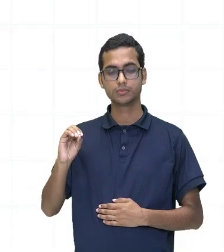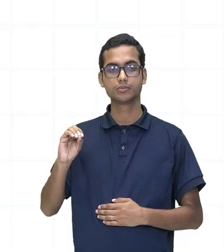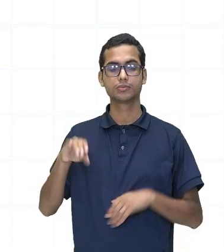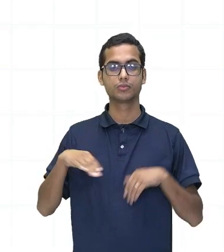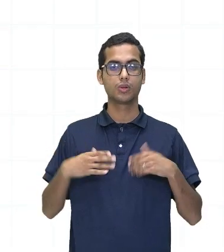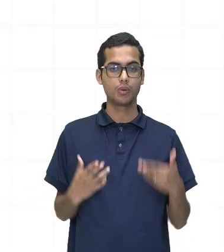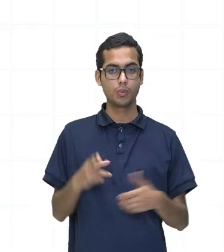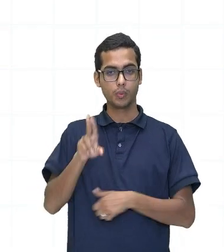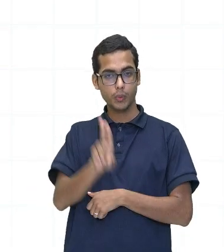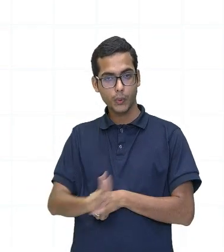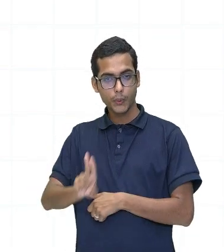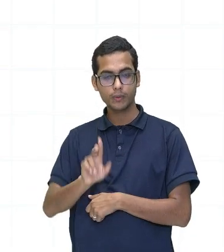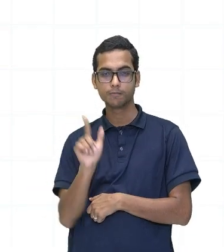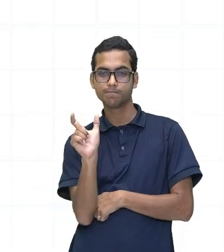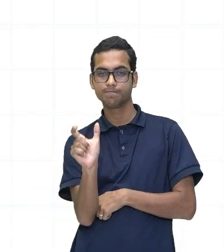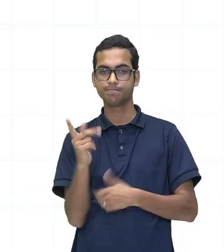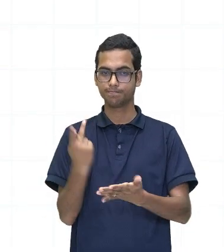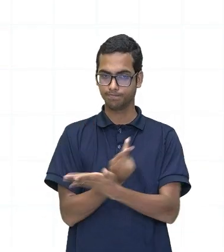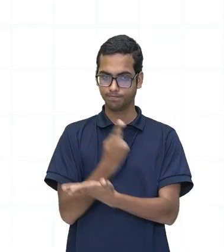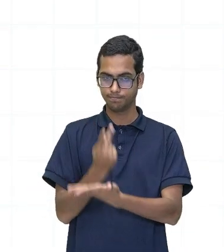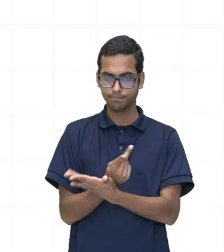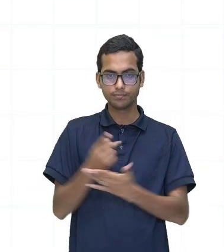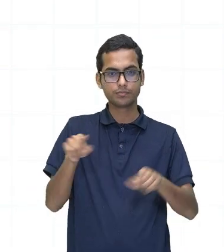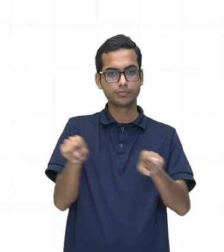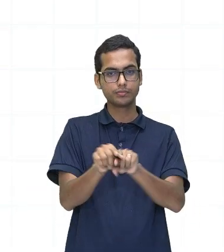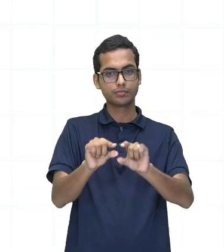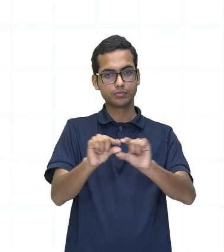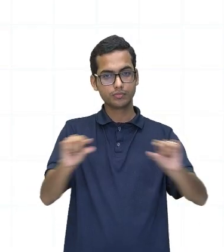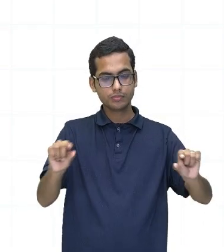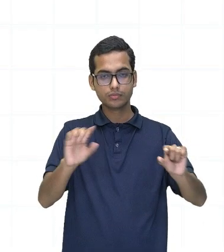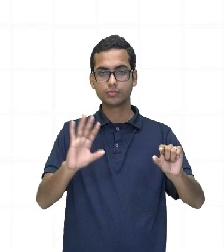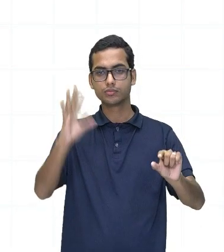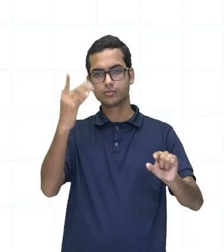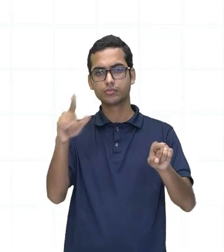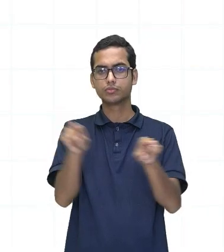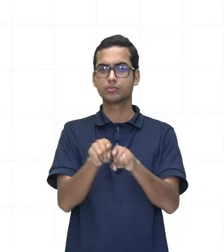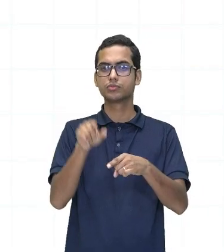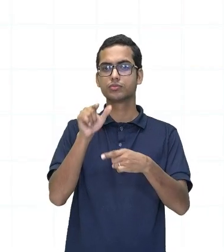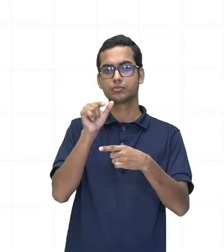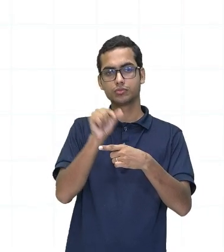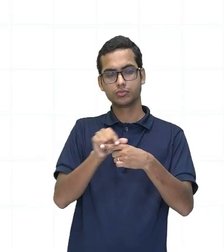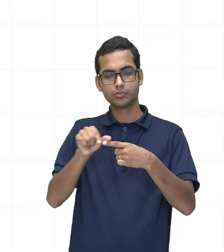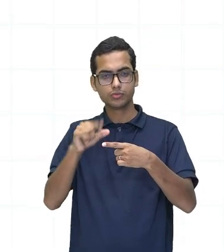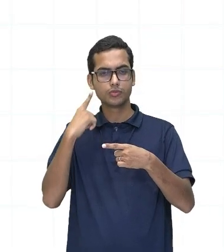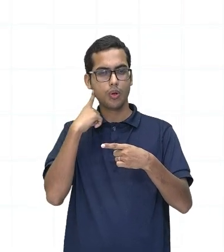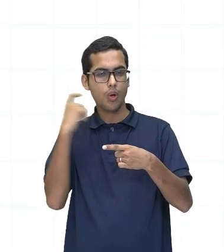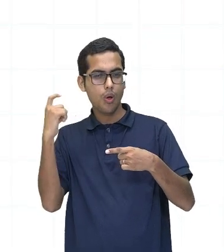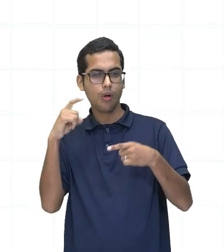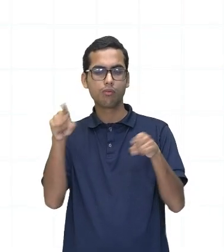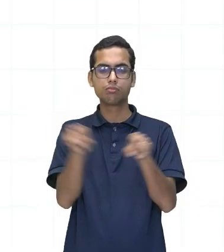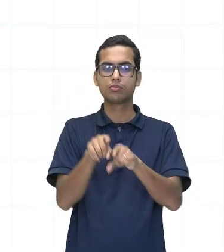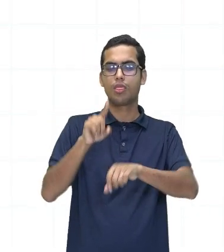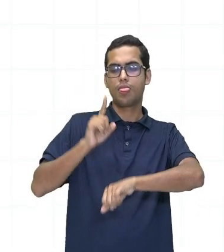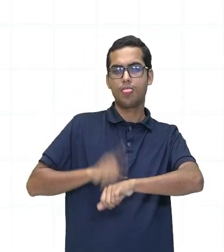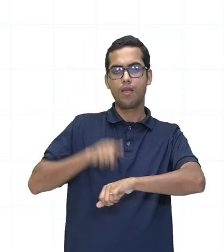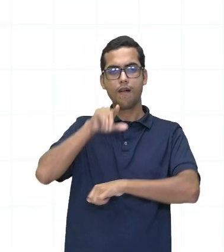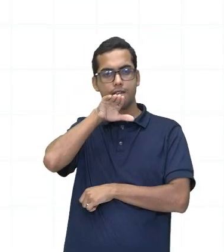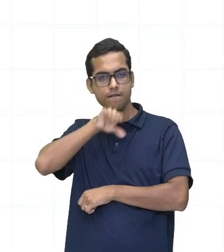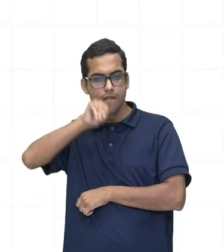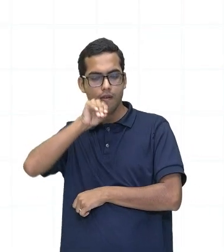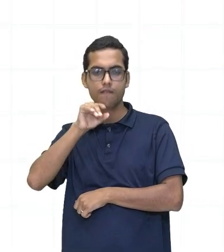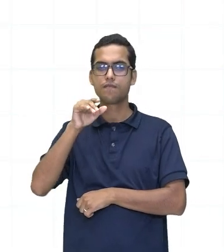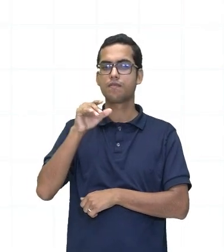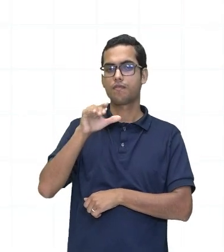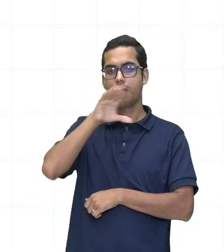ou do enunciado. Ele ocorre nos níveis fonéticos, né, ou seja, no som, quando a gente pronuncia a palavra